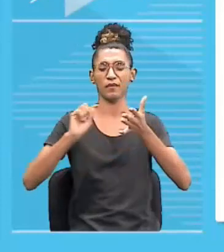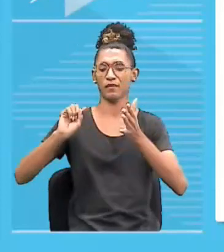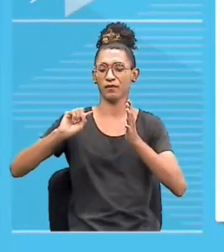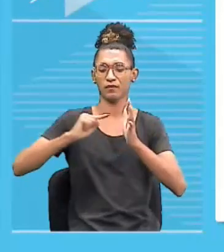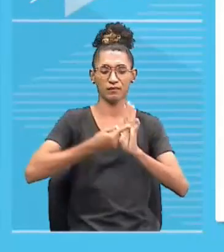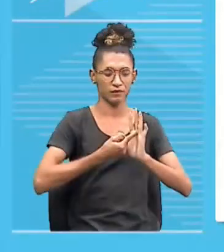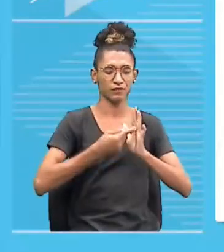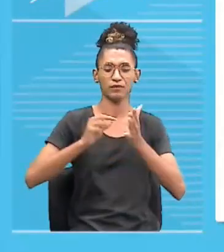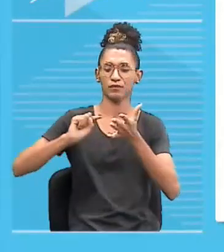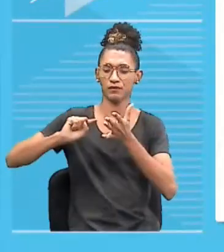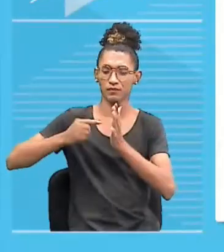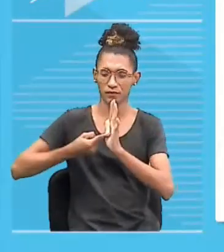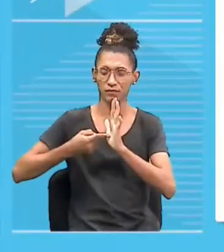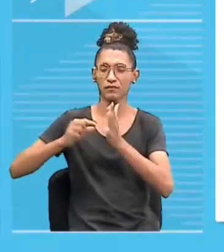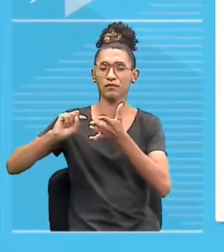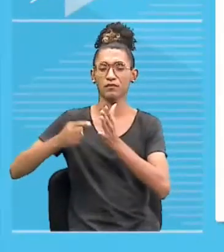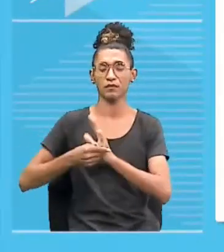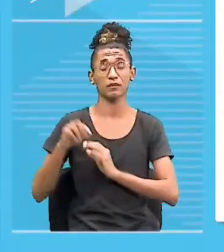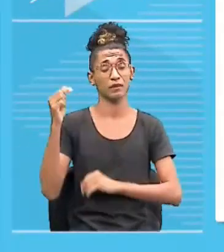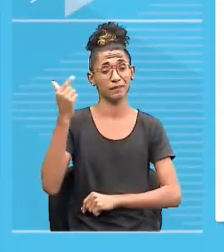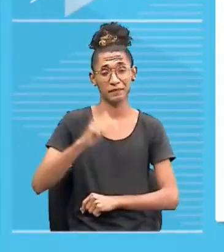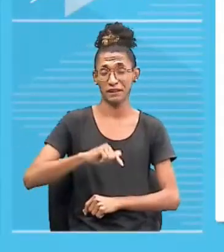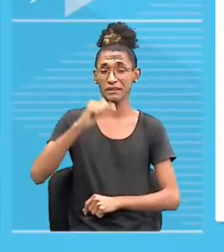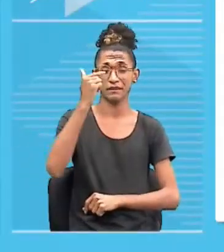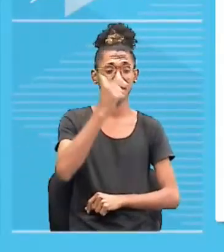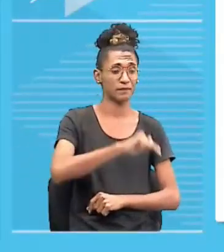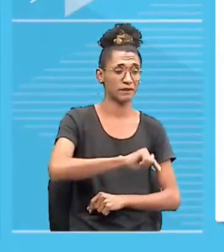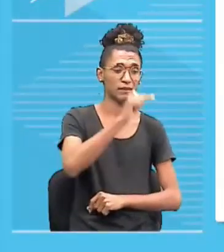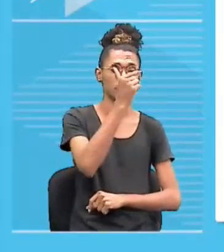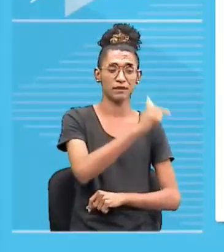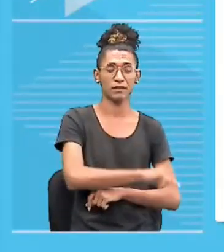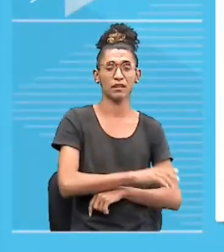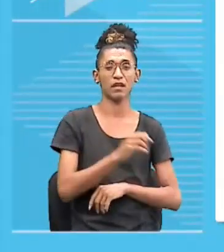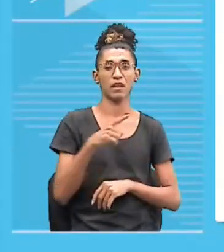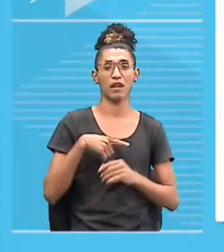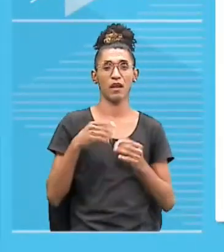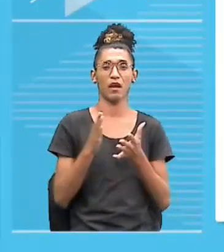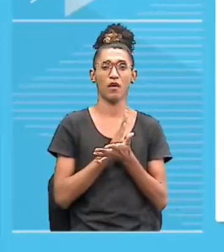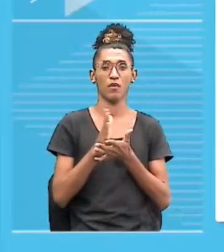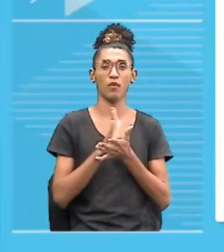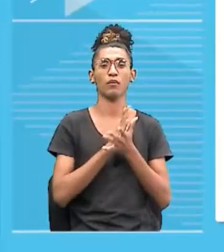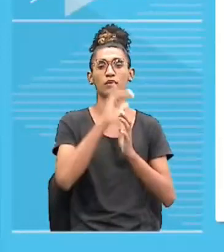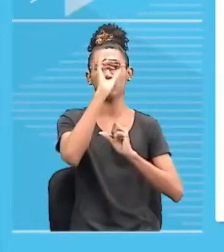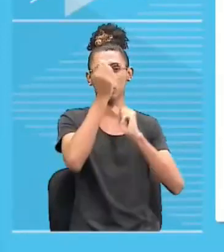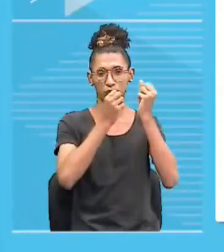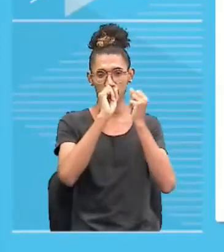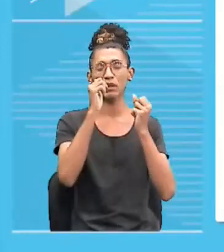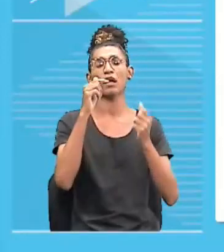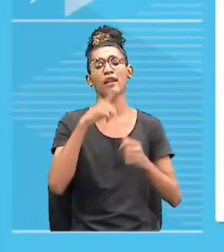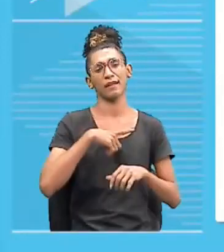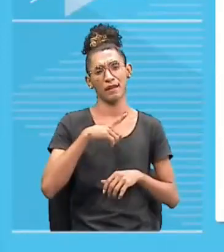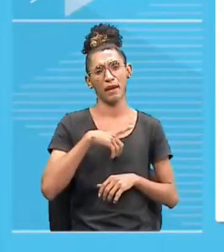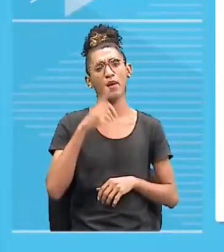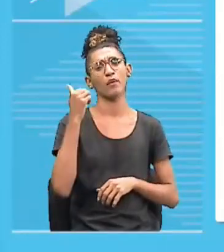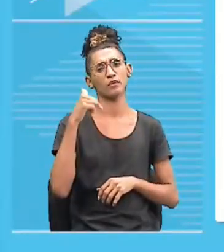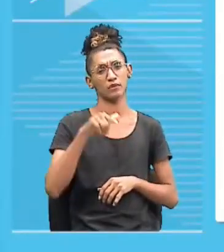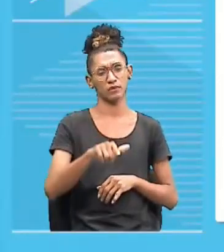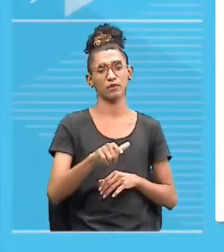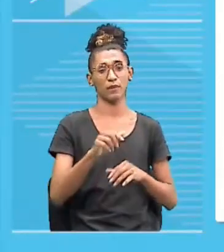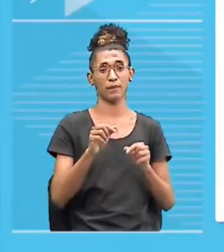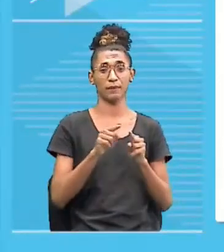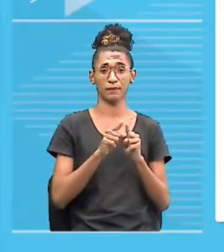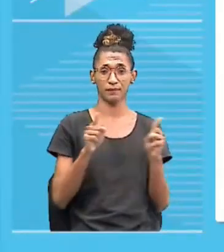por vez, um trabalho repetitivo. Existem fábricas desse jeito ainda? Existem, lógico que